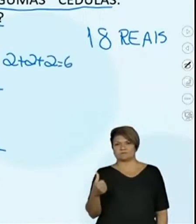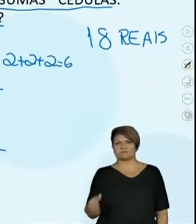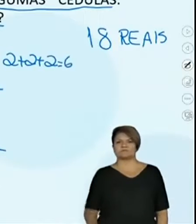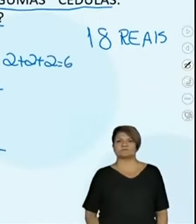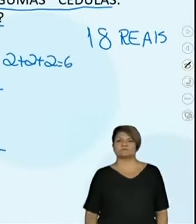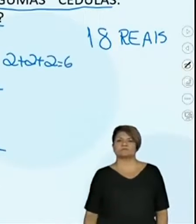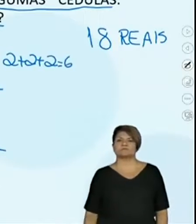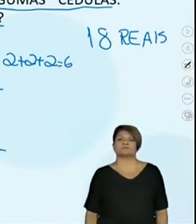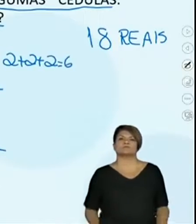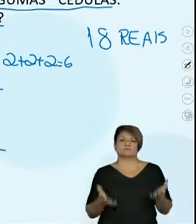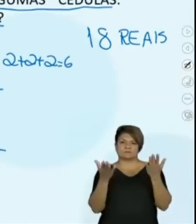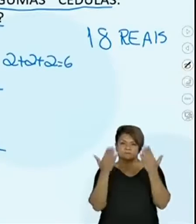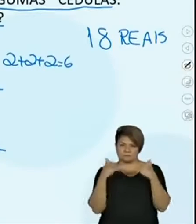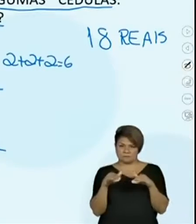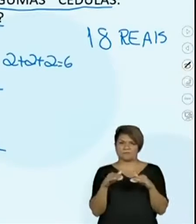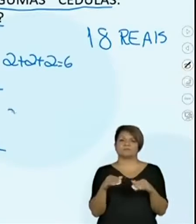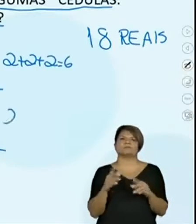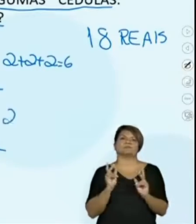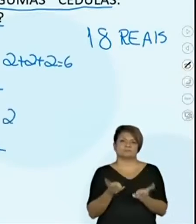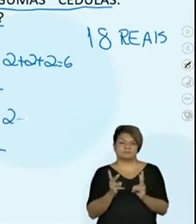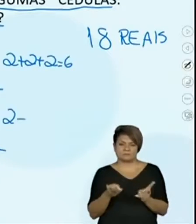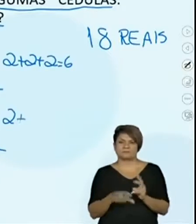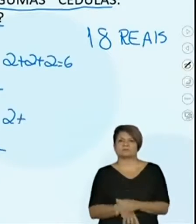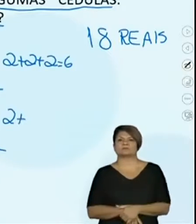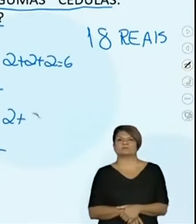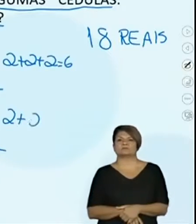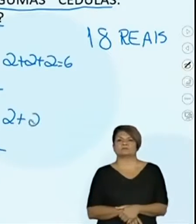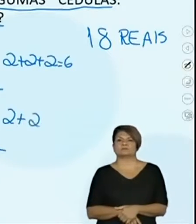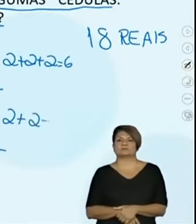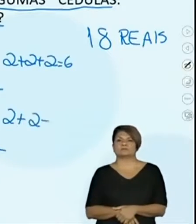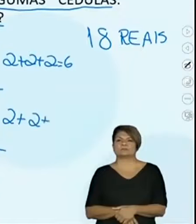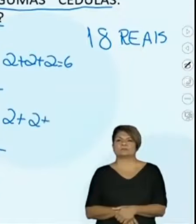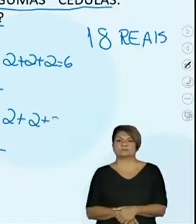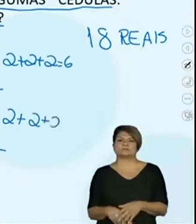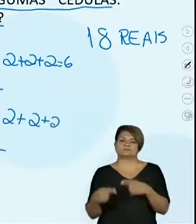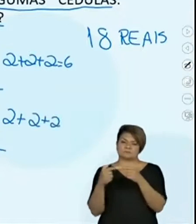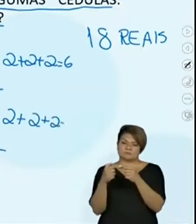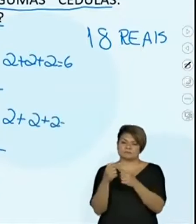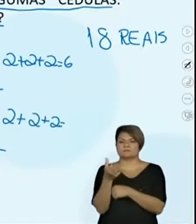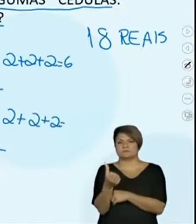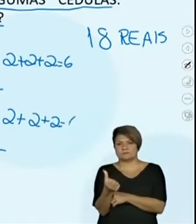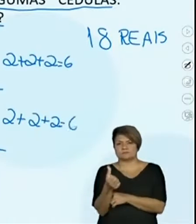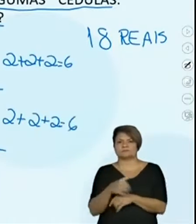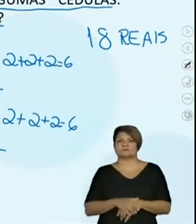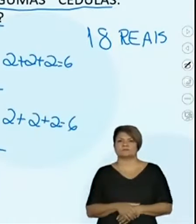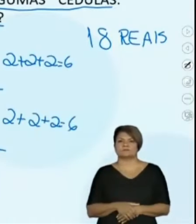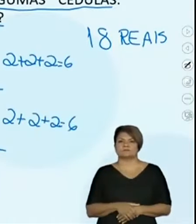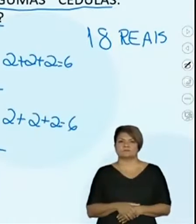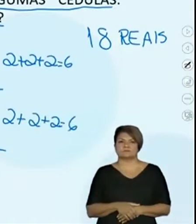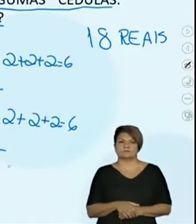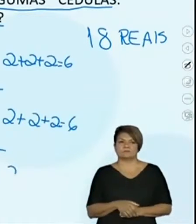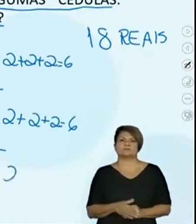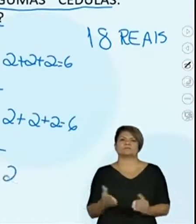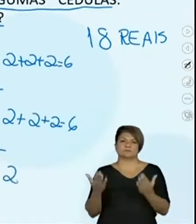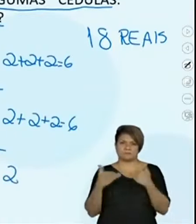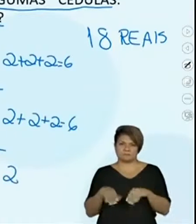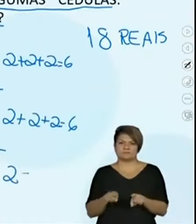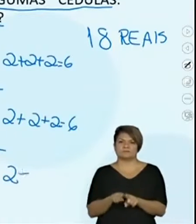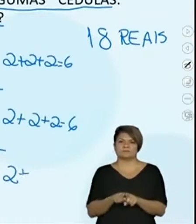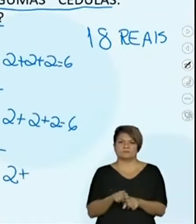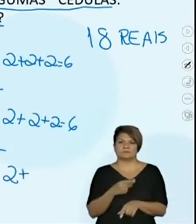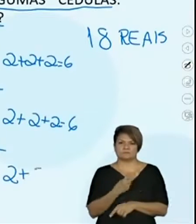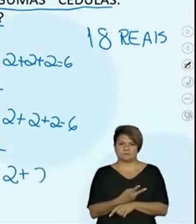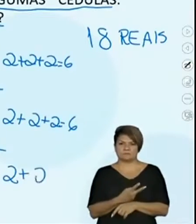Seis. Aí eu vim aqui e faço a mesma coisa, ó. Dois, mais dois, mais dois. Também seis. E aqui,